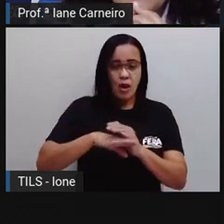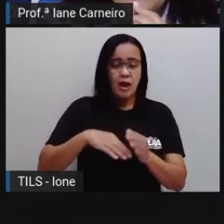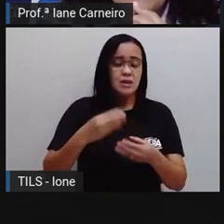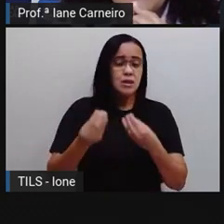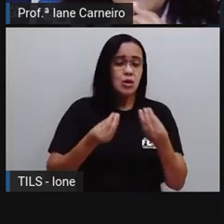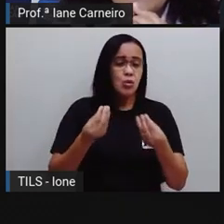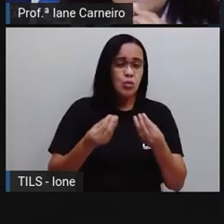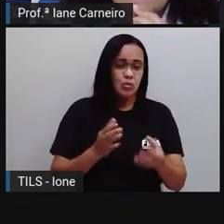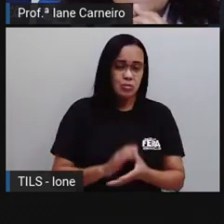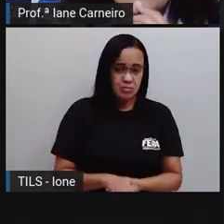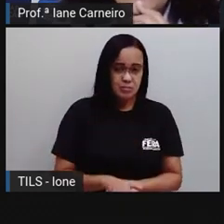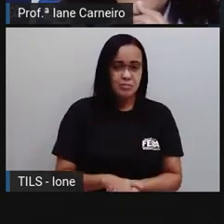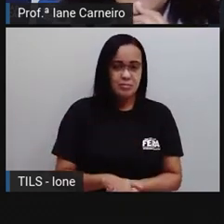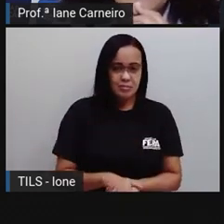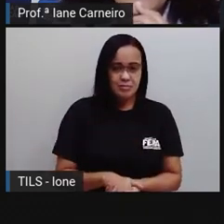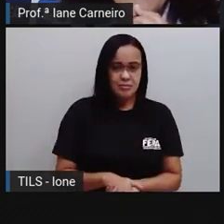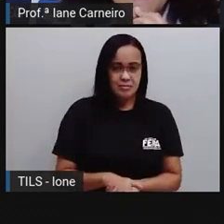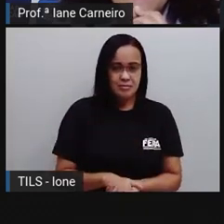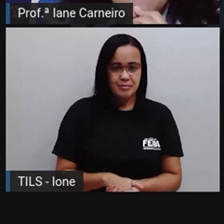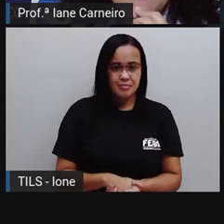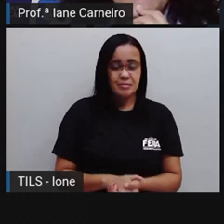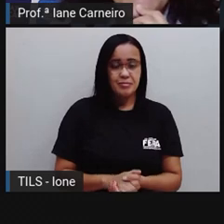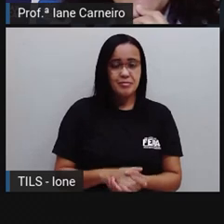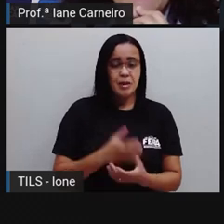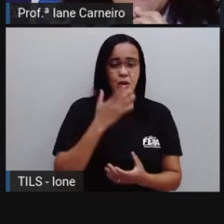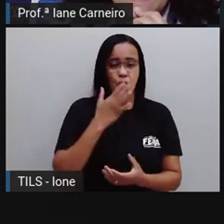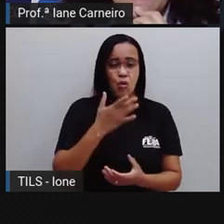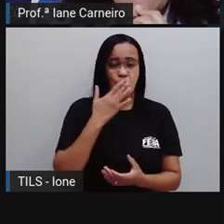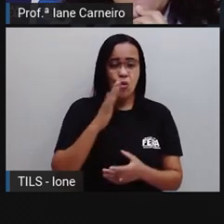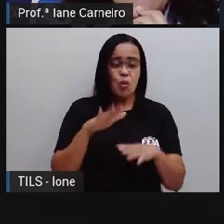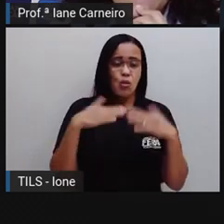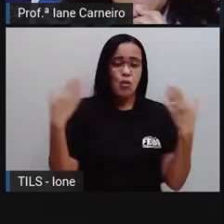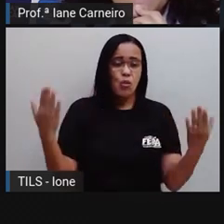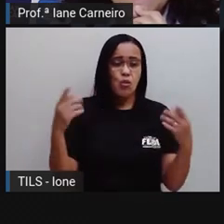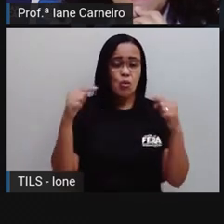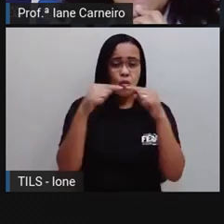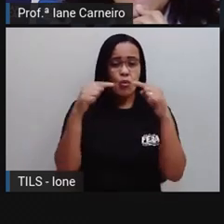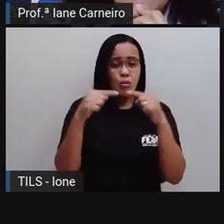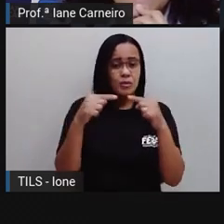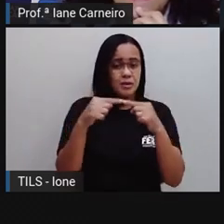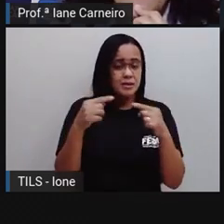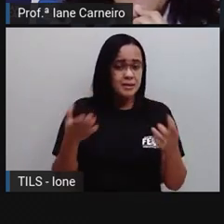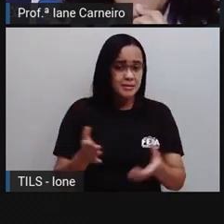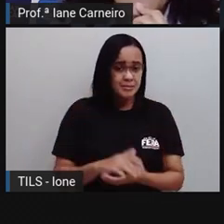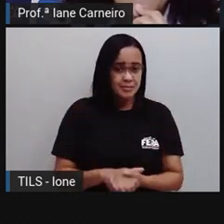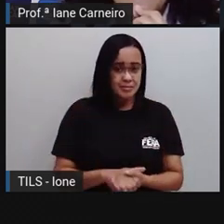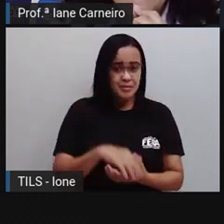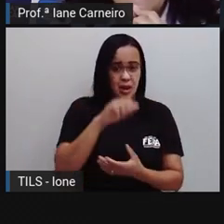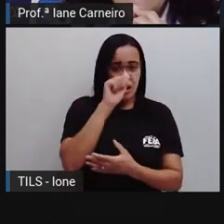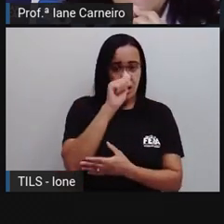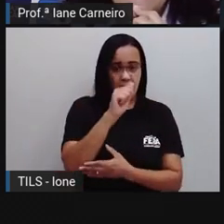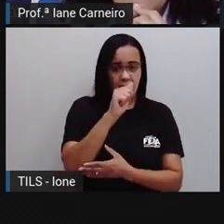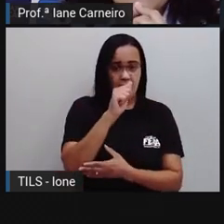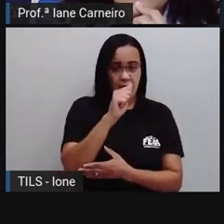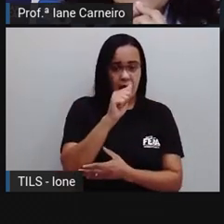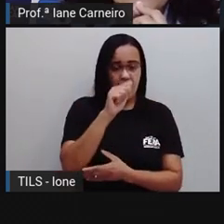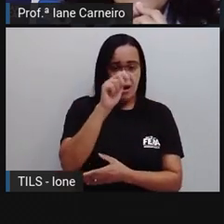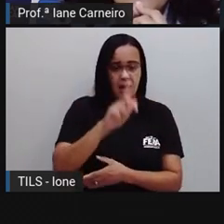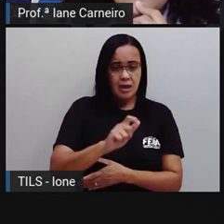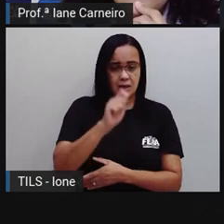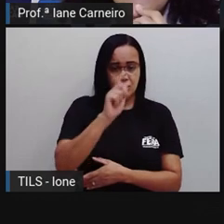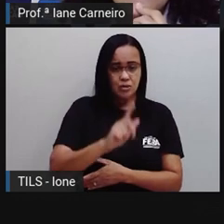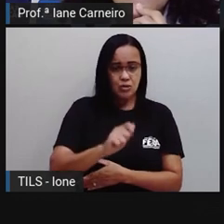bem aqui agora que cor é essa que a letra essa letra inicial é a letra A